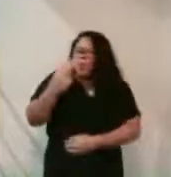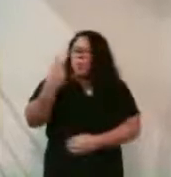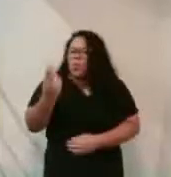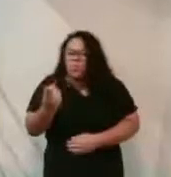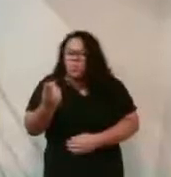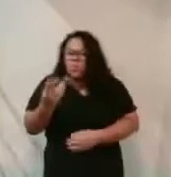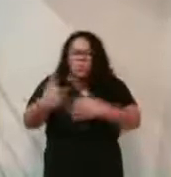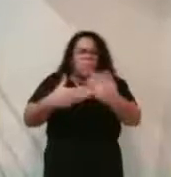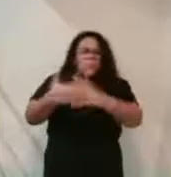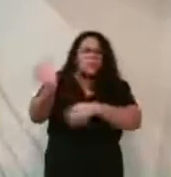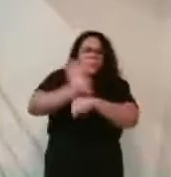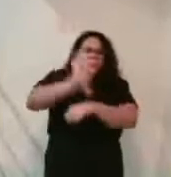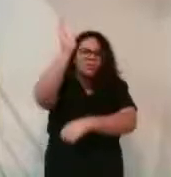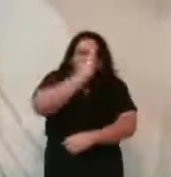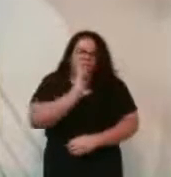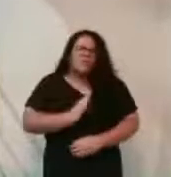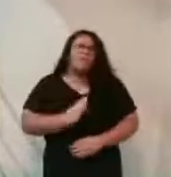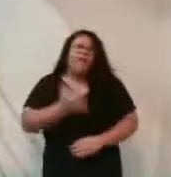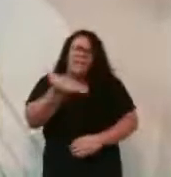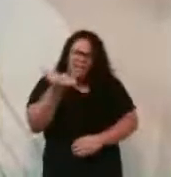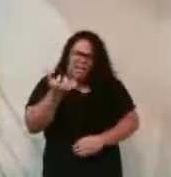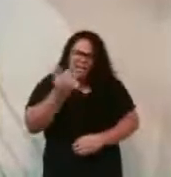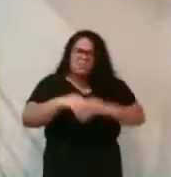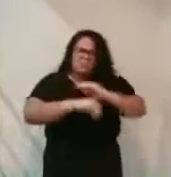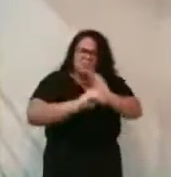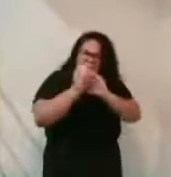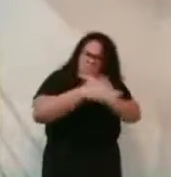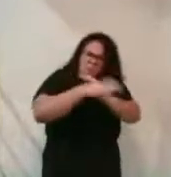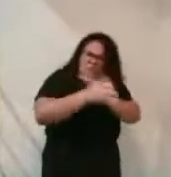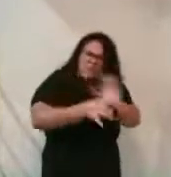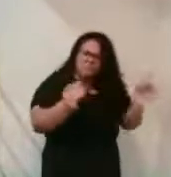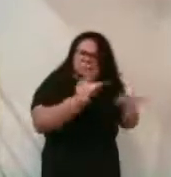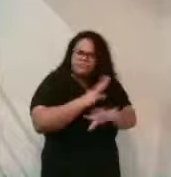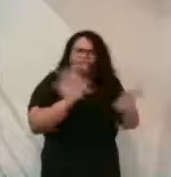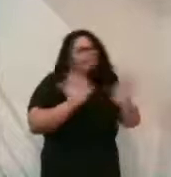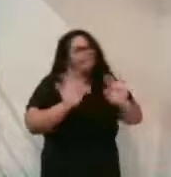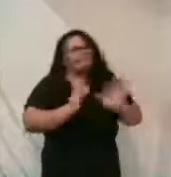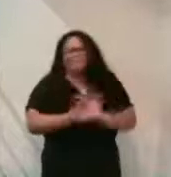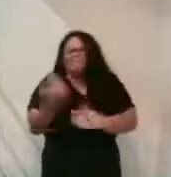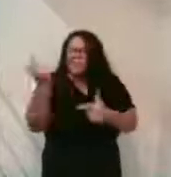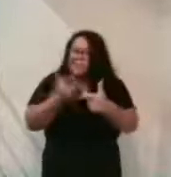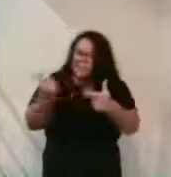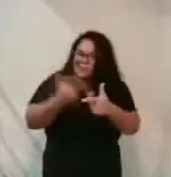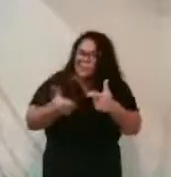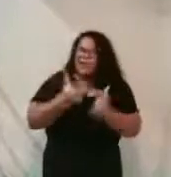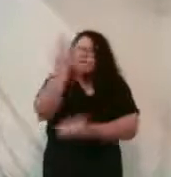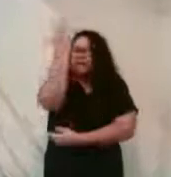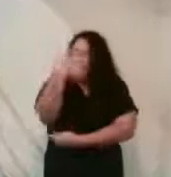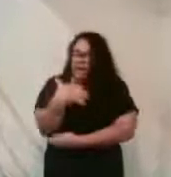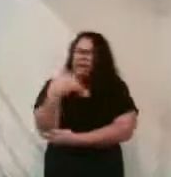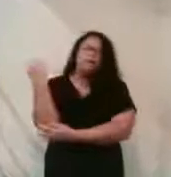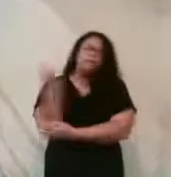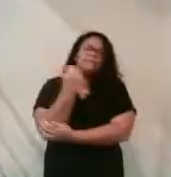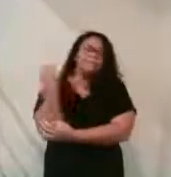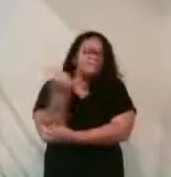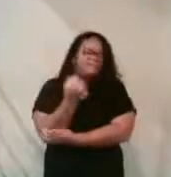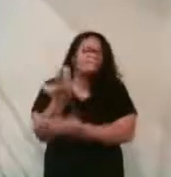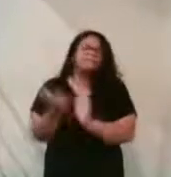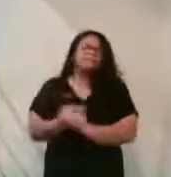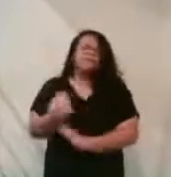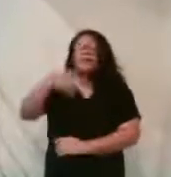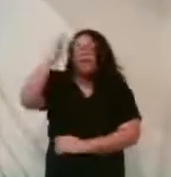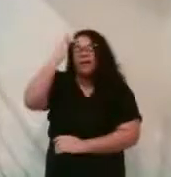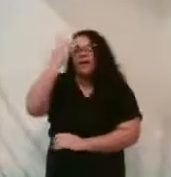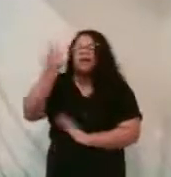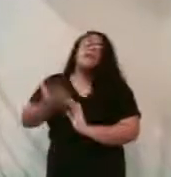lixões. Não vai estar. Isso é um problema crônico, é um problema que eu acho que, a partir do